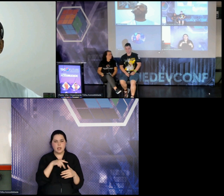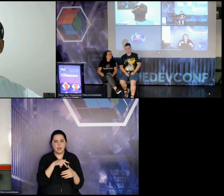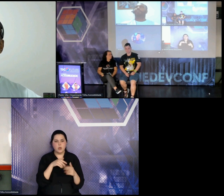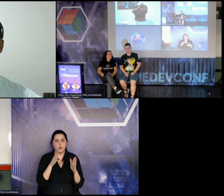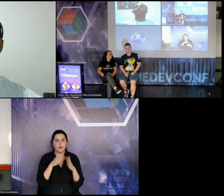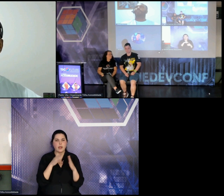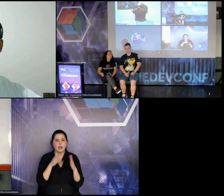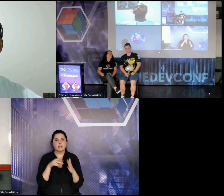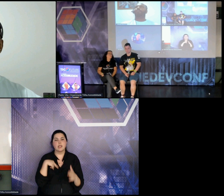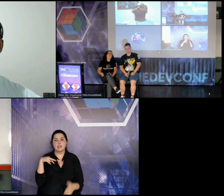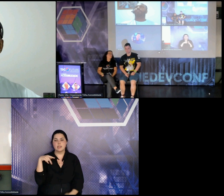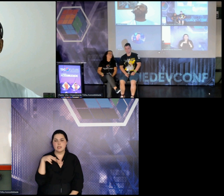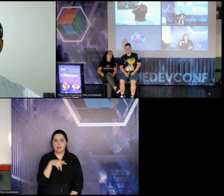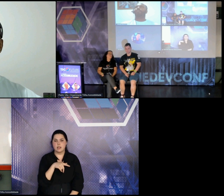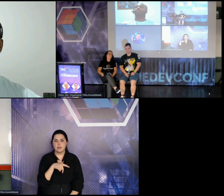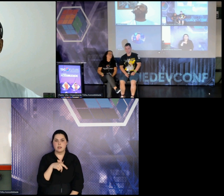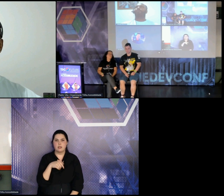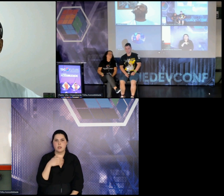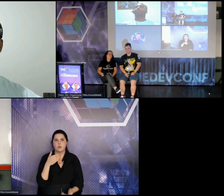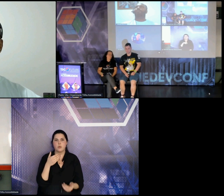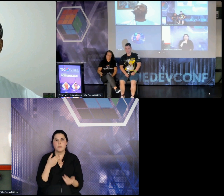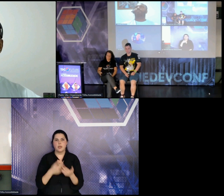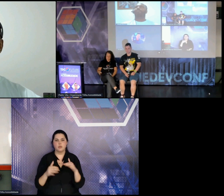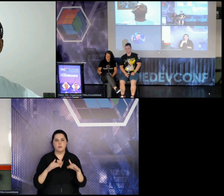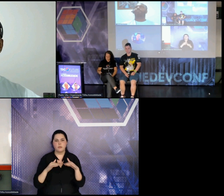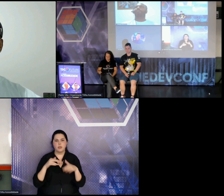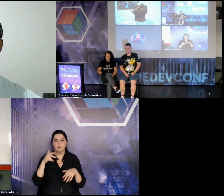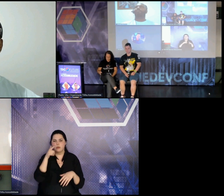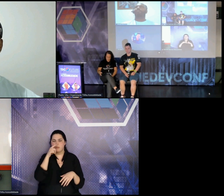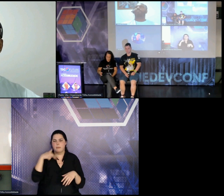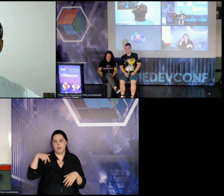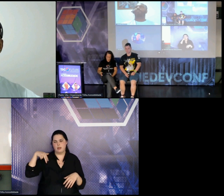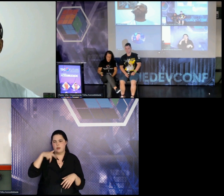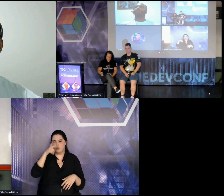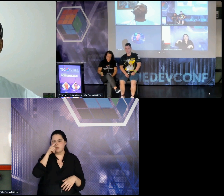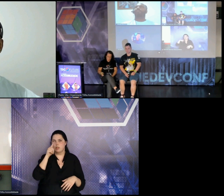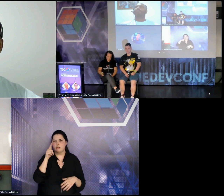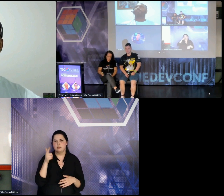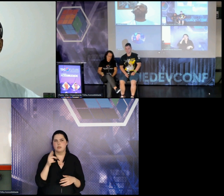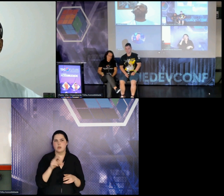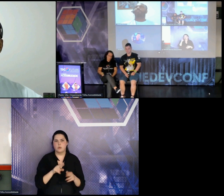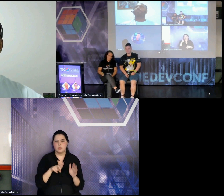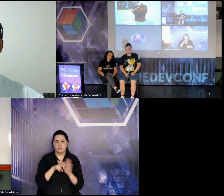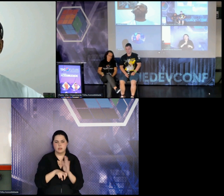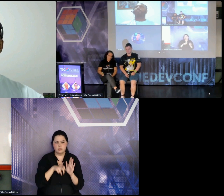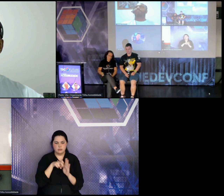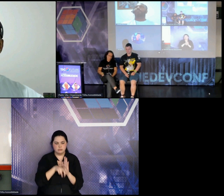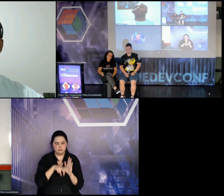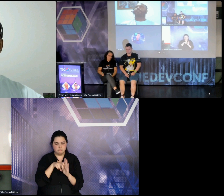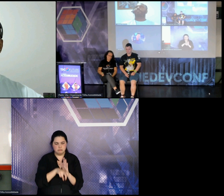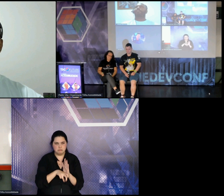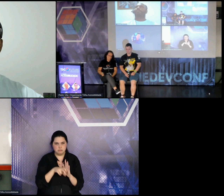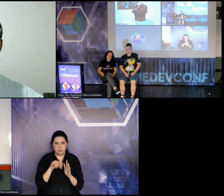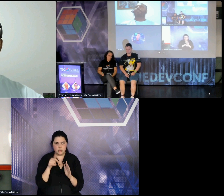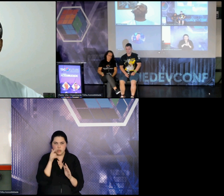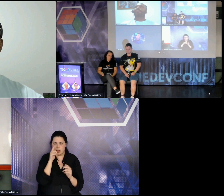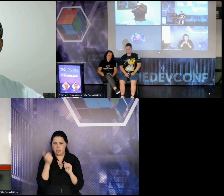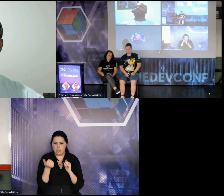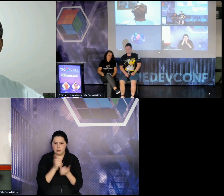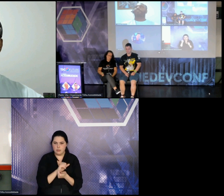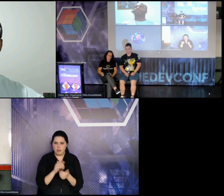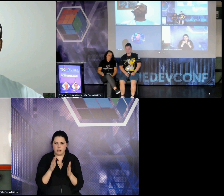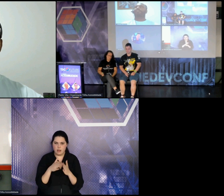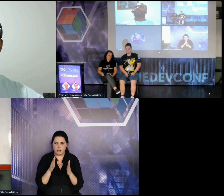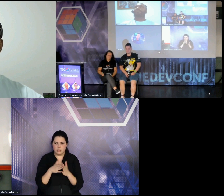sobrado. Porventura a gente perde o movimento ali das pernas, né? E a gente passa a usar a cadeira de roda. Para a gente poder adaptar